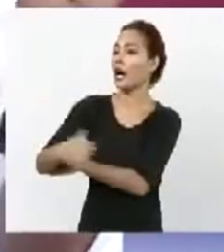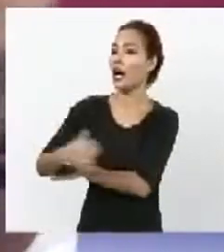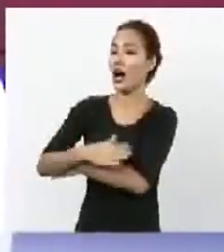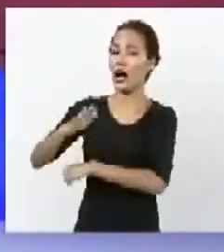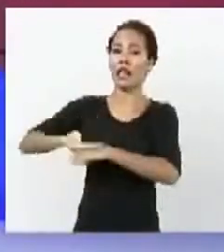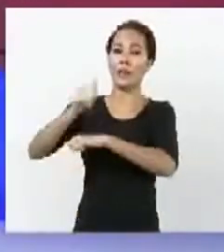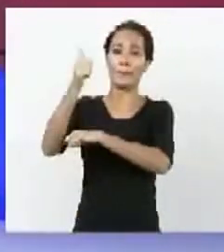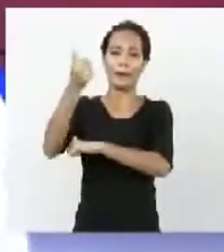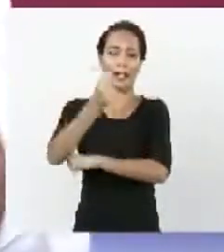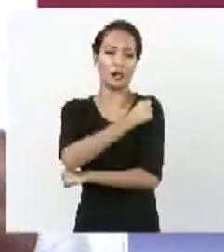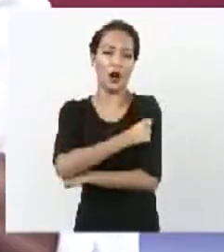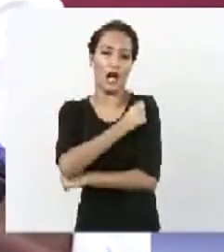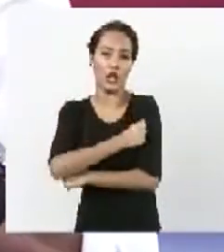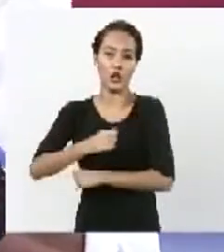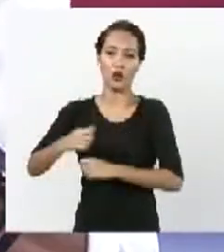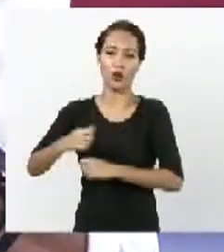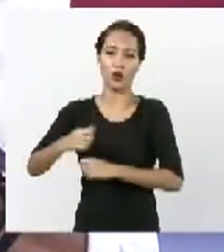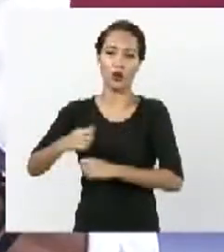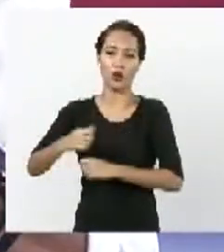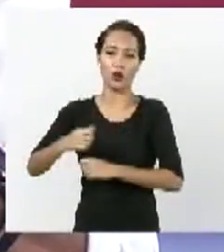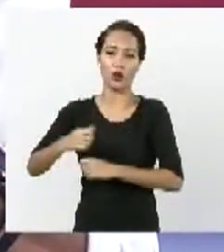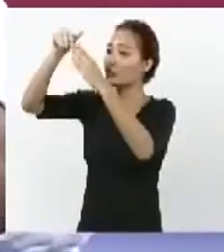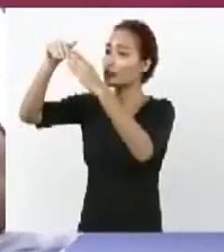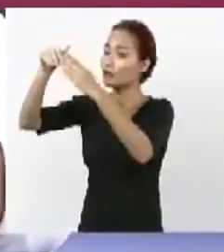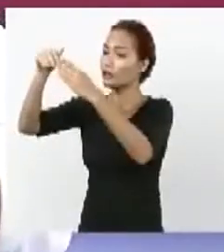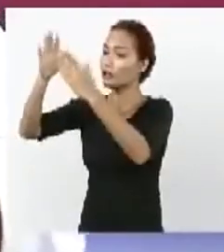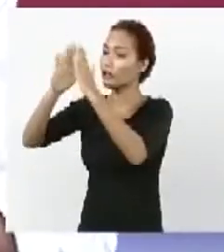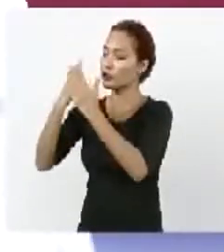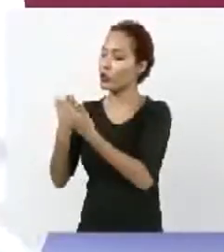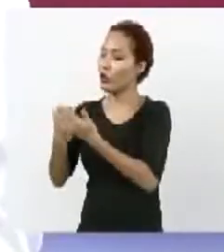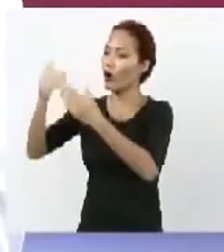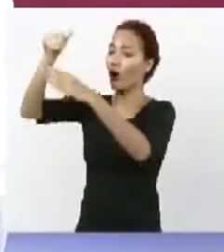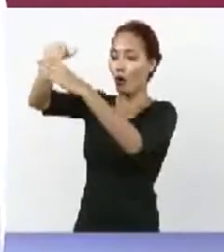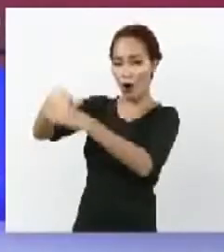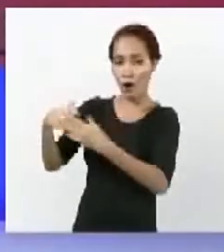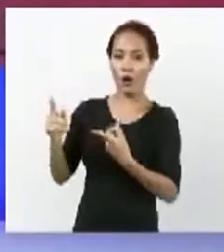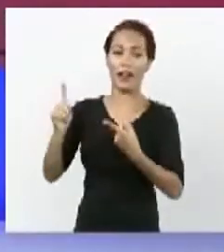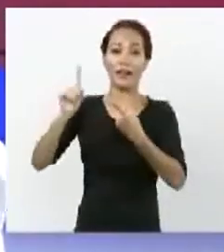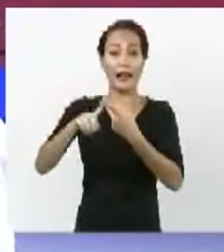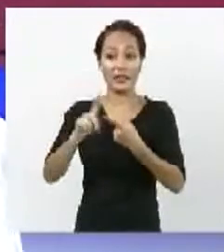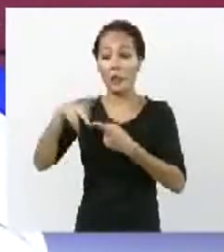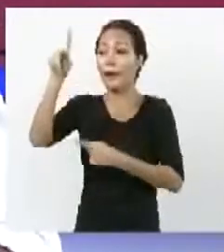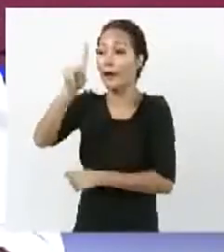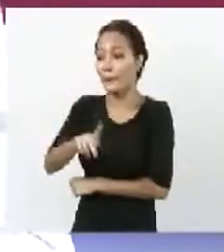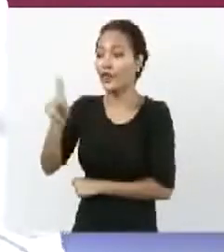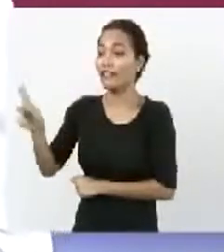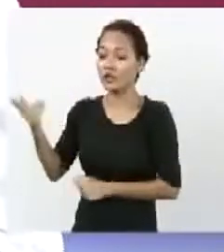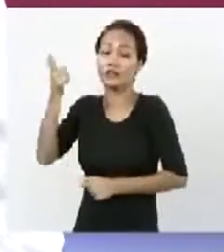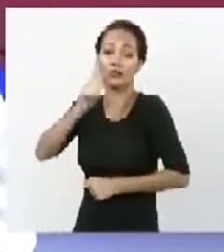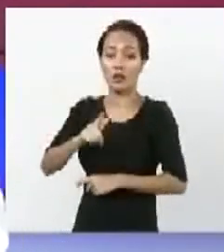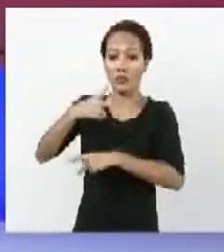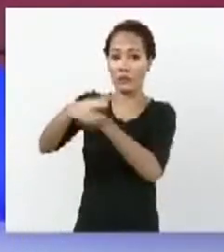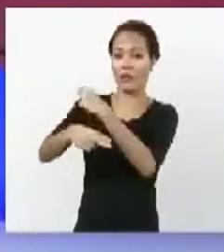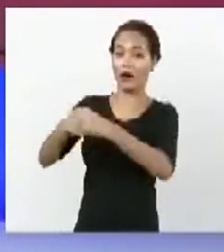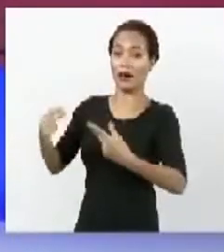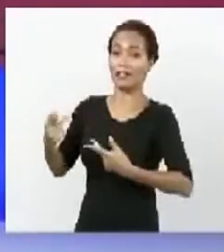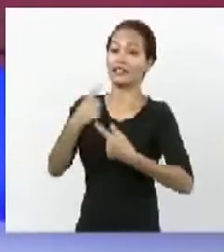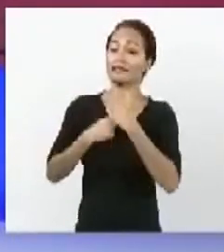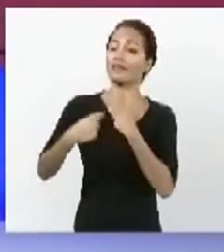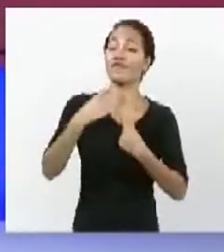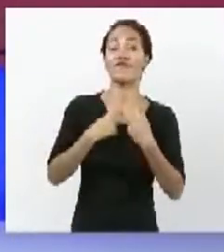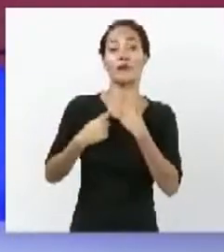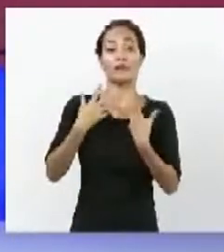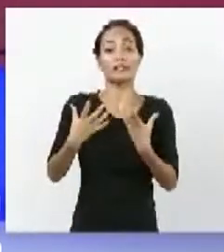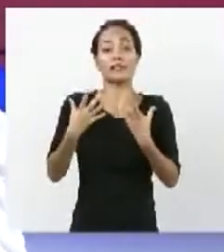aluno entre escolas. Nós estamos criando premiações para os próprios professores, para que eles possam sentir cada vez mais vontade. Estamos